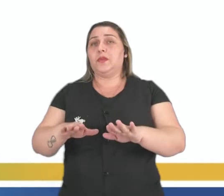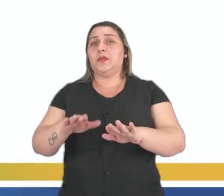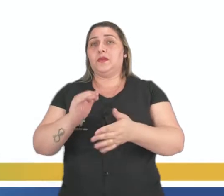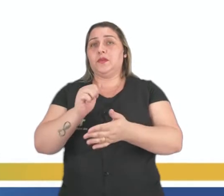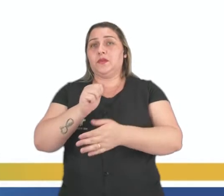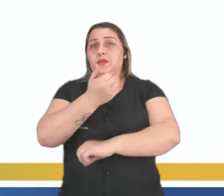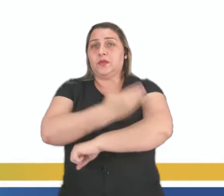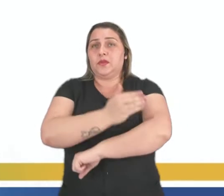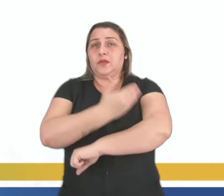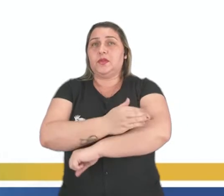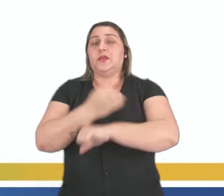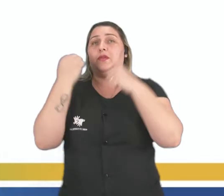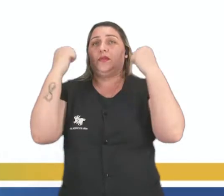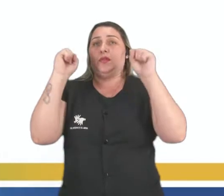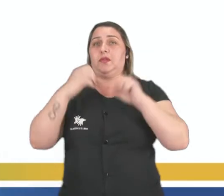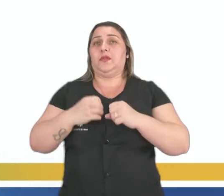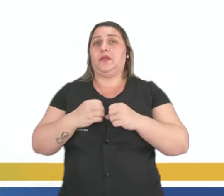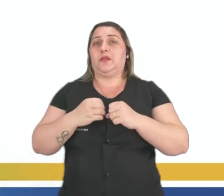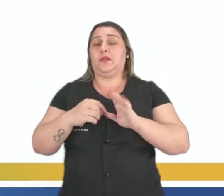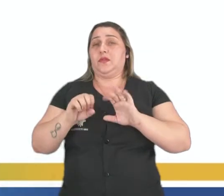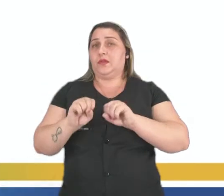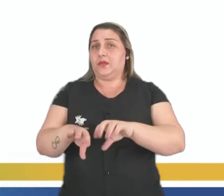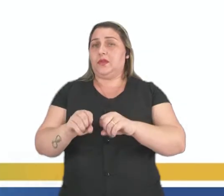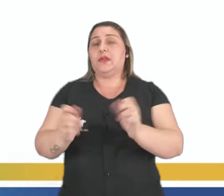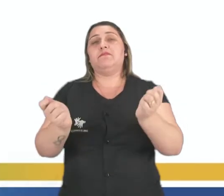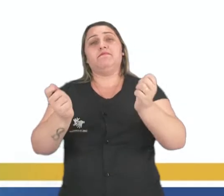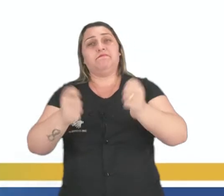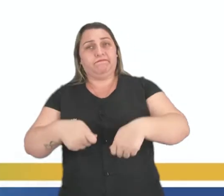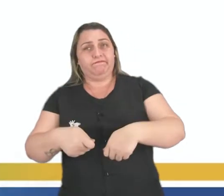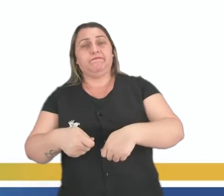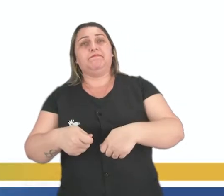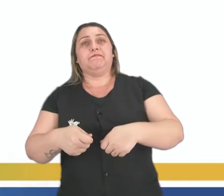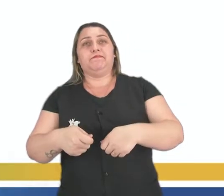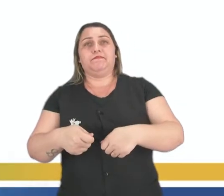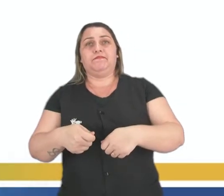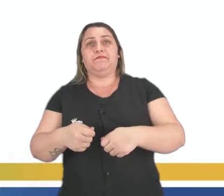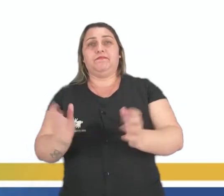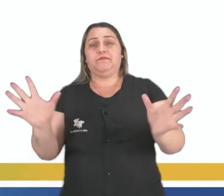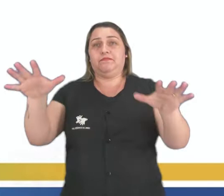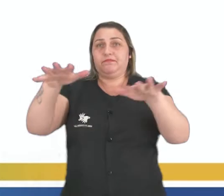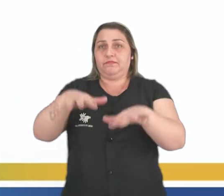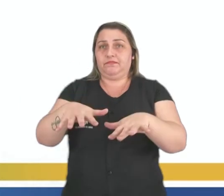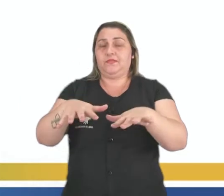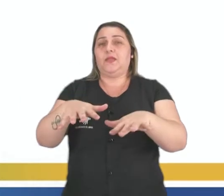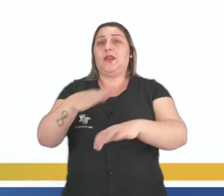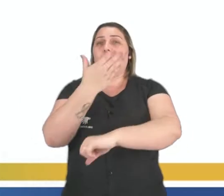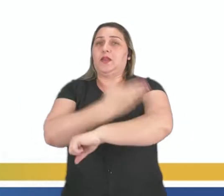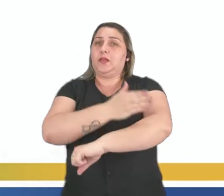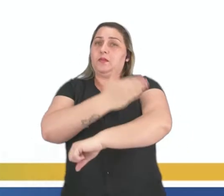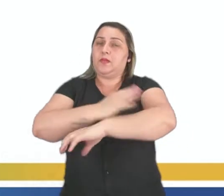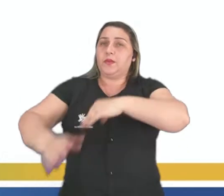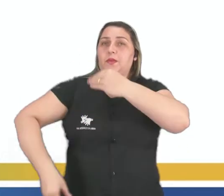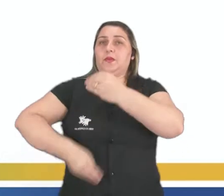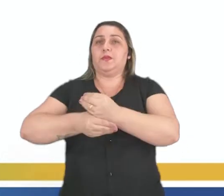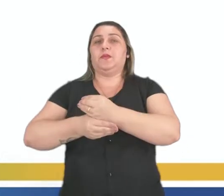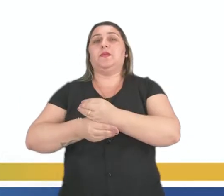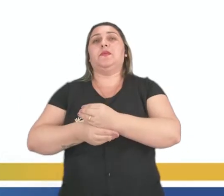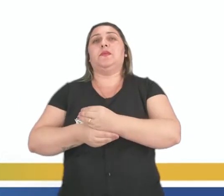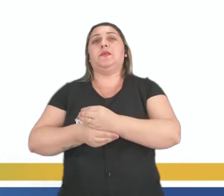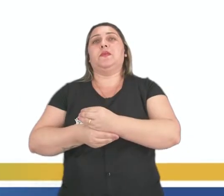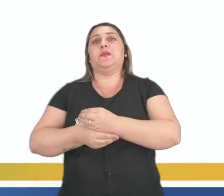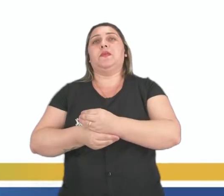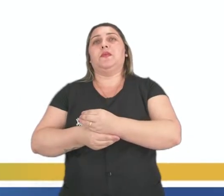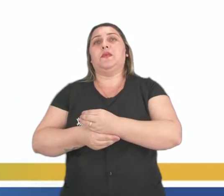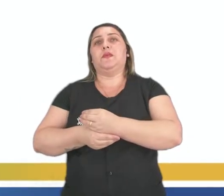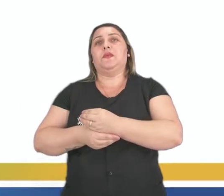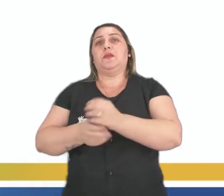da forma como é aplicado, existe a possibilidade de inclusão de práticas complementares, tais como os